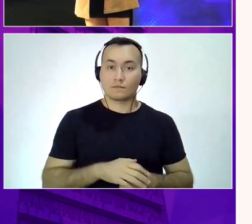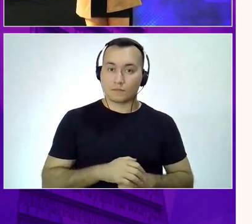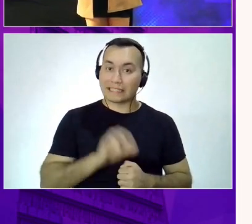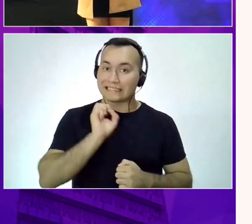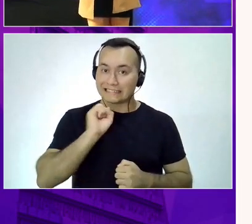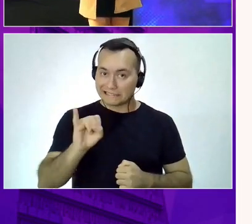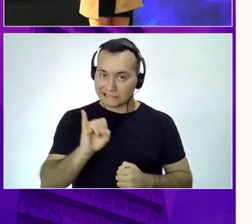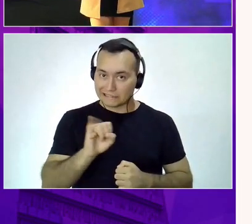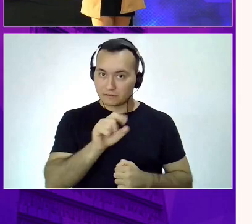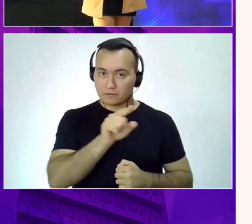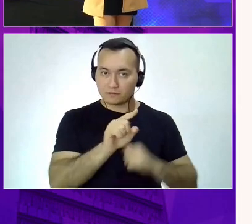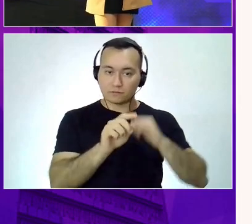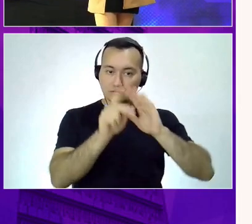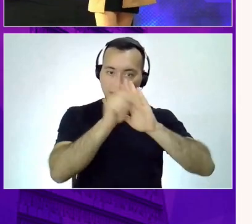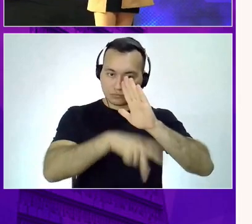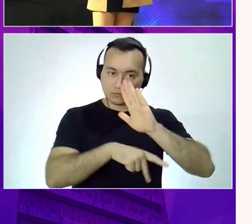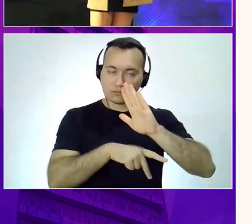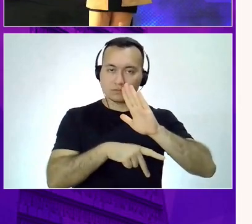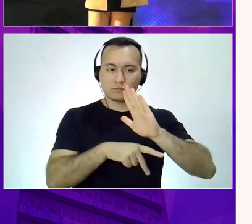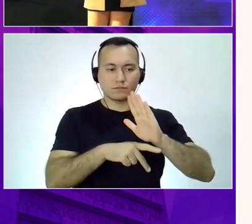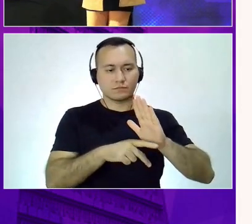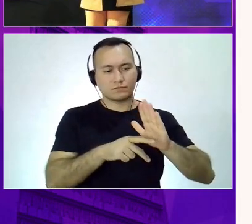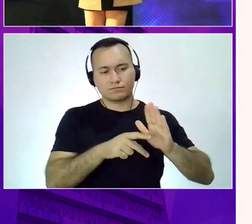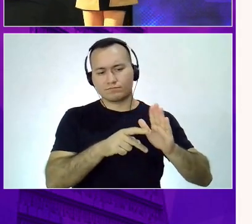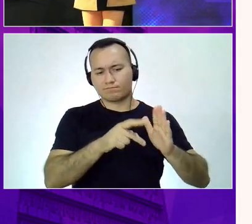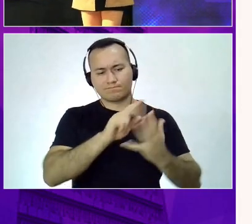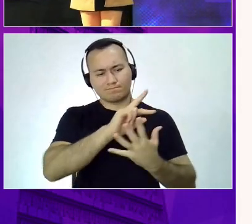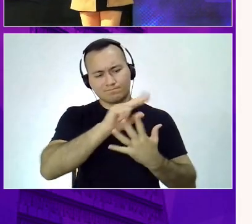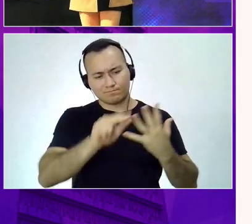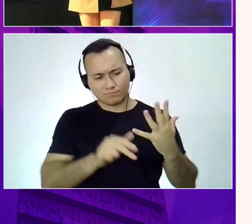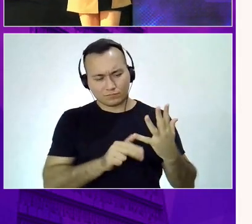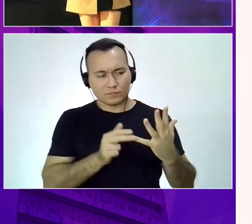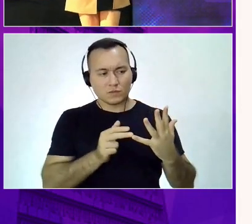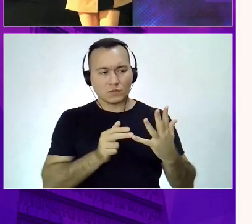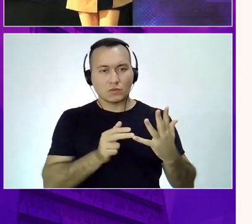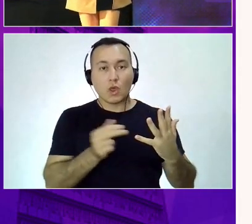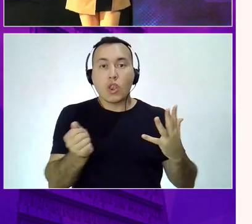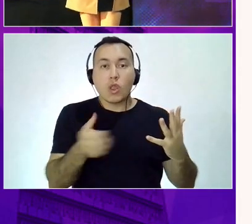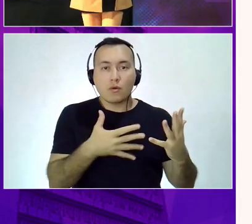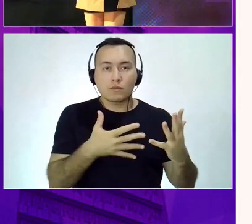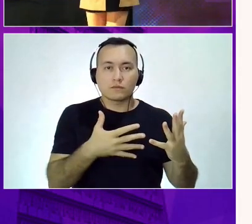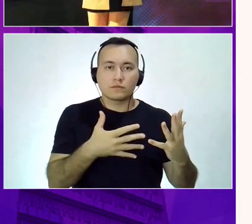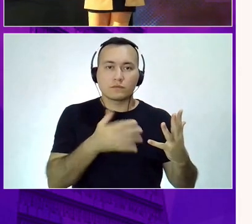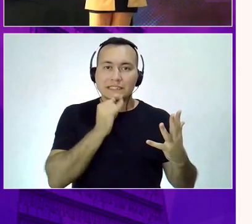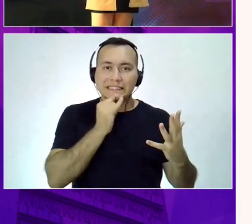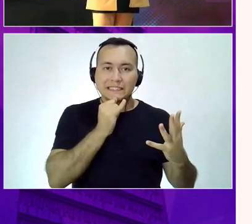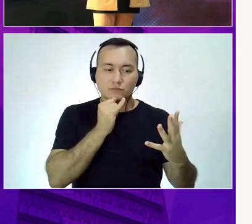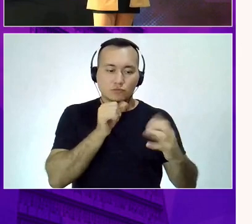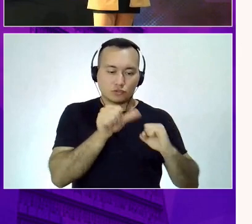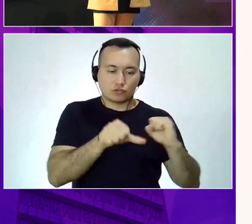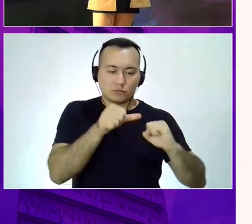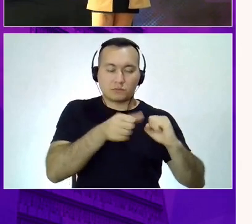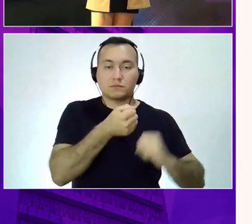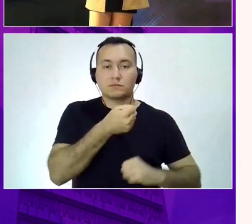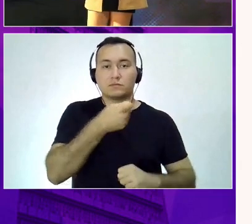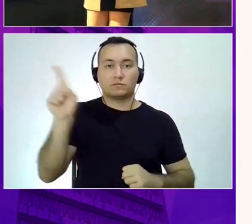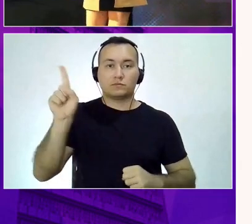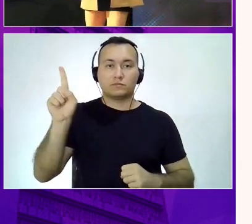exemplo, atualizadas, você pode ter uma vulnerabilidade, e essa vulnerabilidade pode deixar o seu sistema fraco.